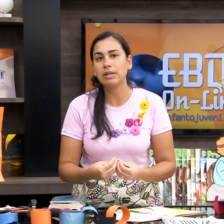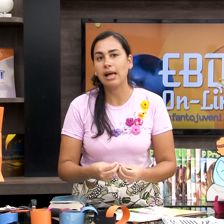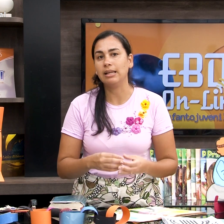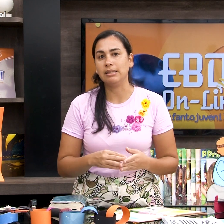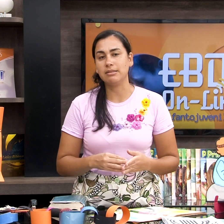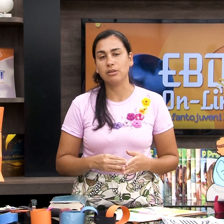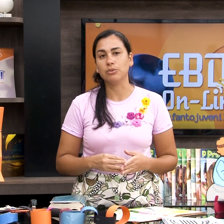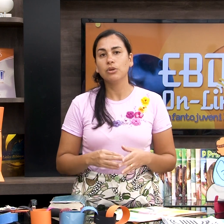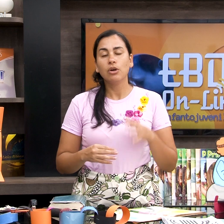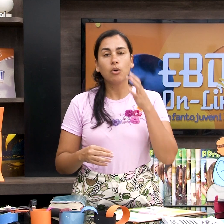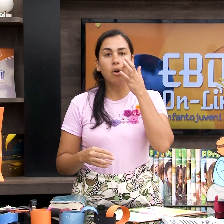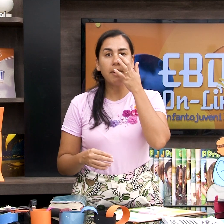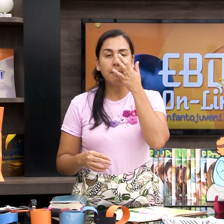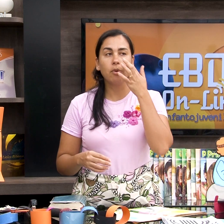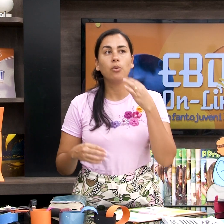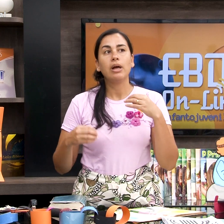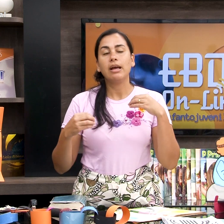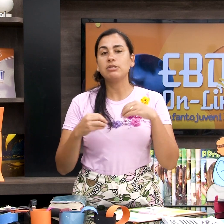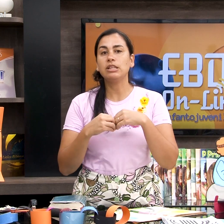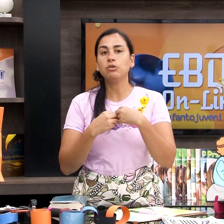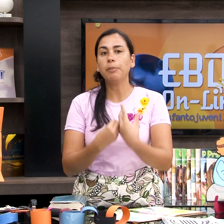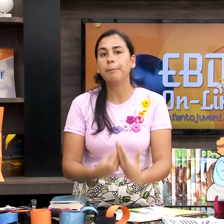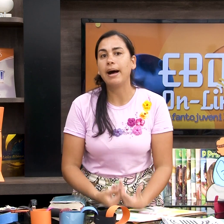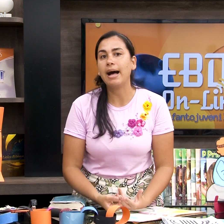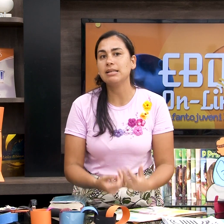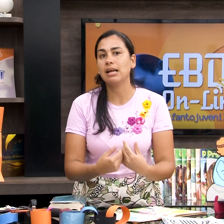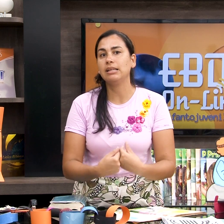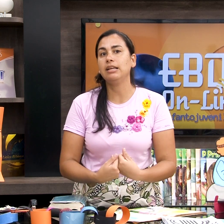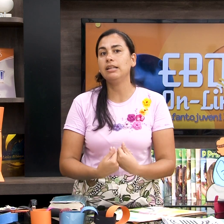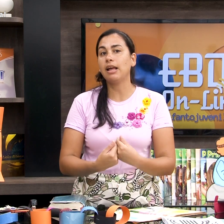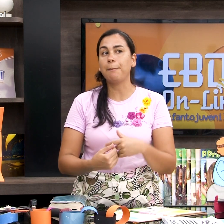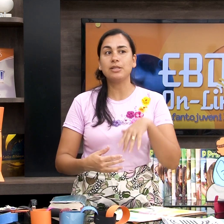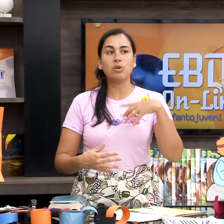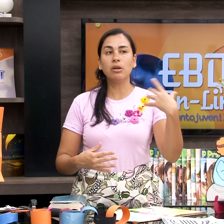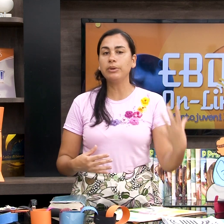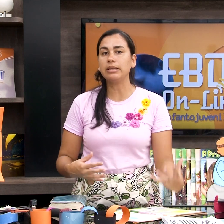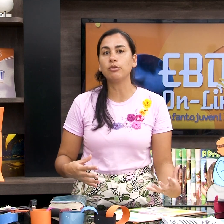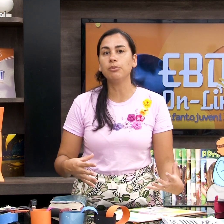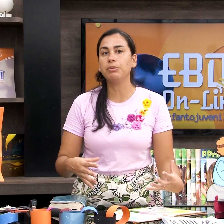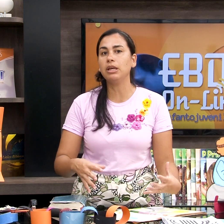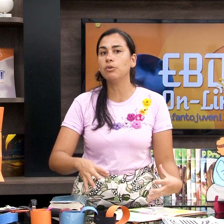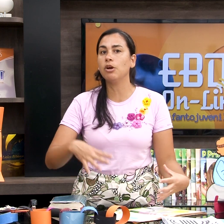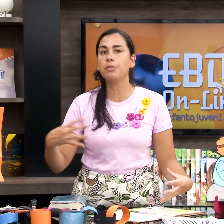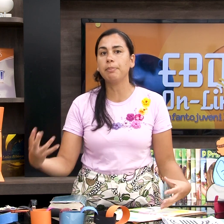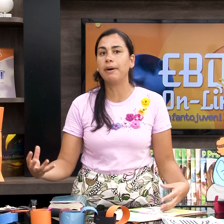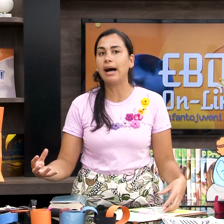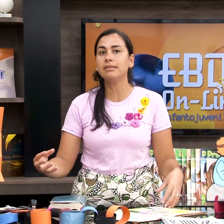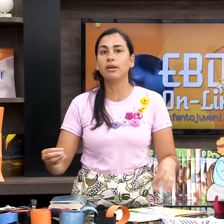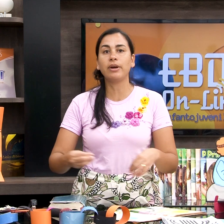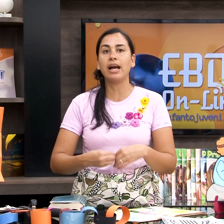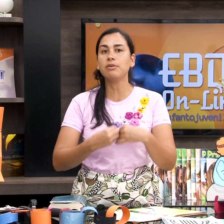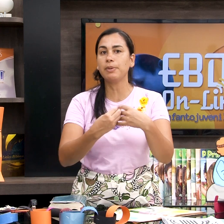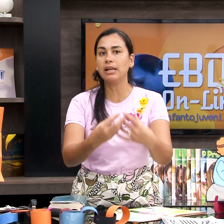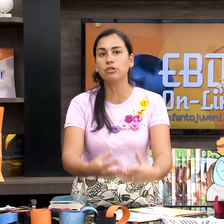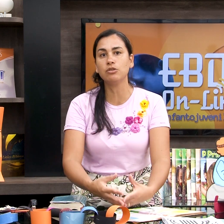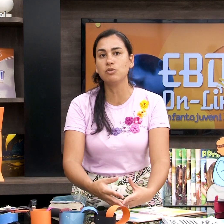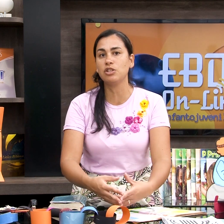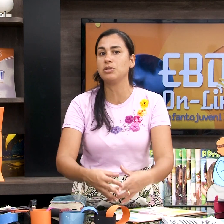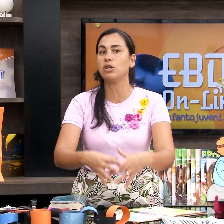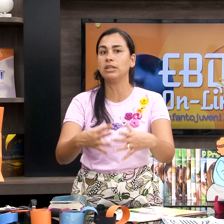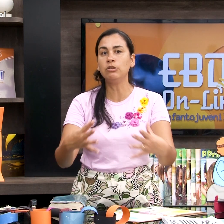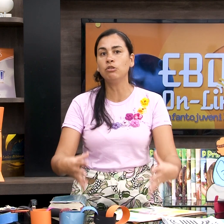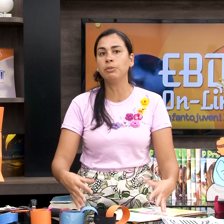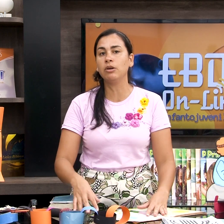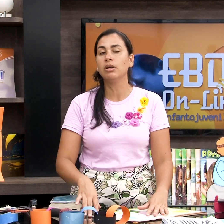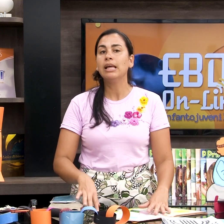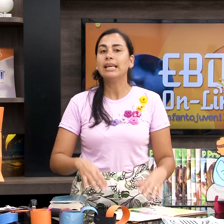é bom estar ali, Senhor. Como é bom. Eu sinto paz ali. A pessoa não grita comigo, não me bate. Eu quero ir para ali todos os